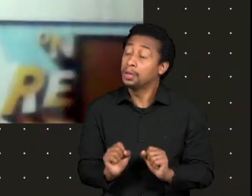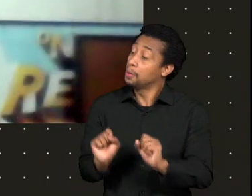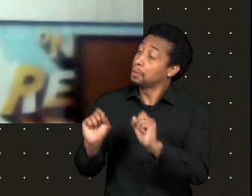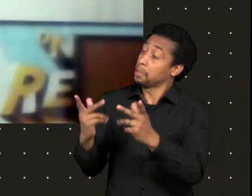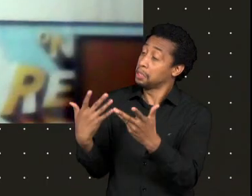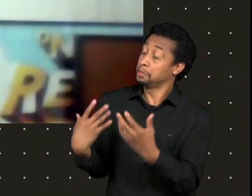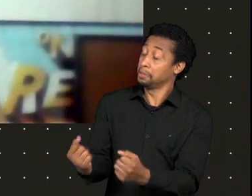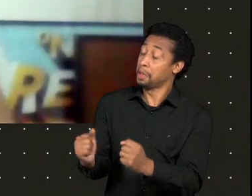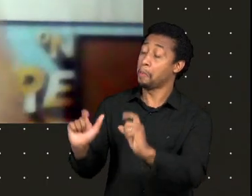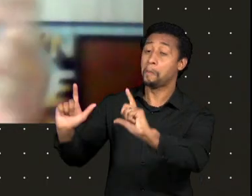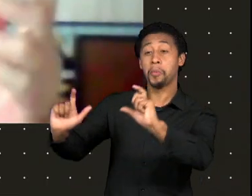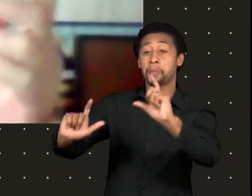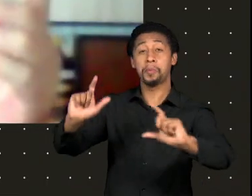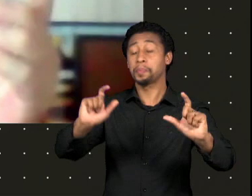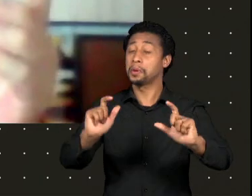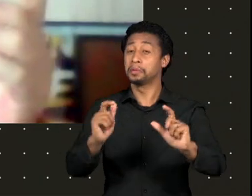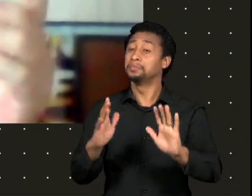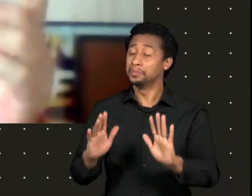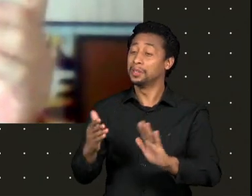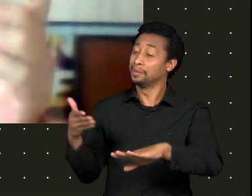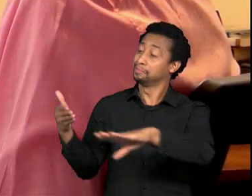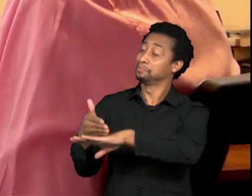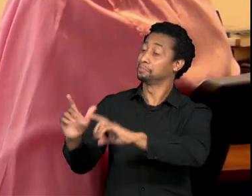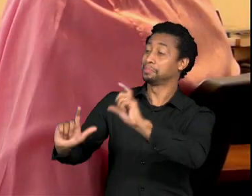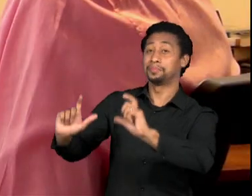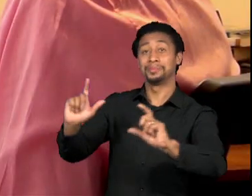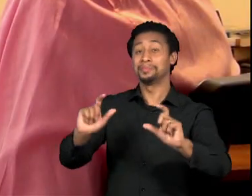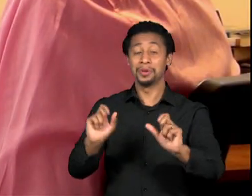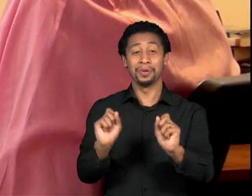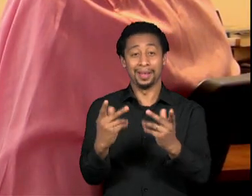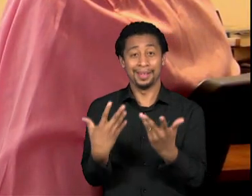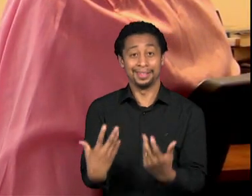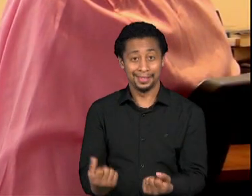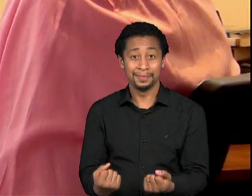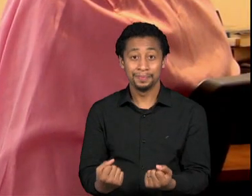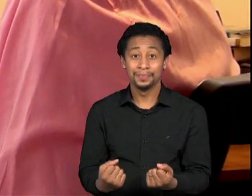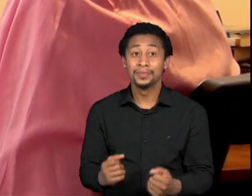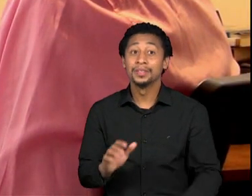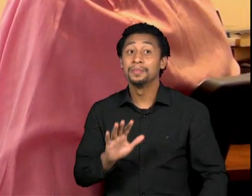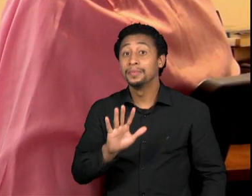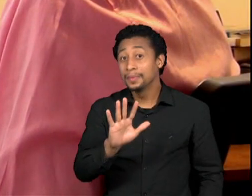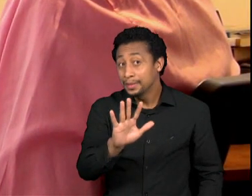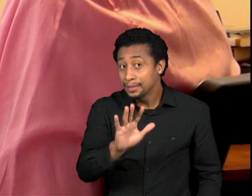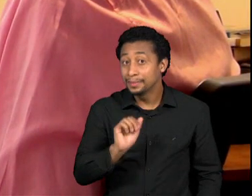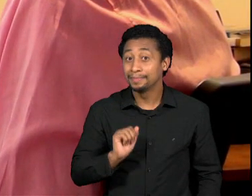eu fotografo, entendeu? Vou lá fazer o Steel, entendeu? Aí... No que